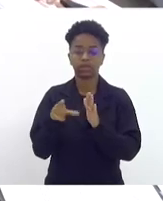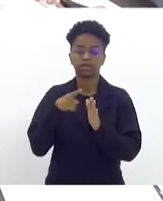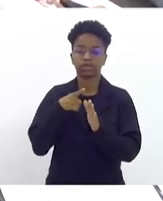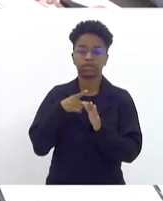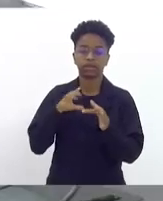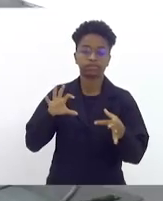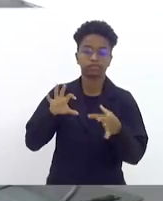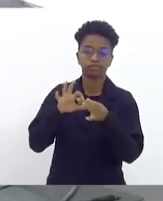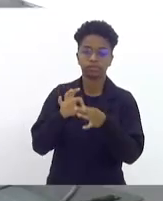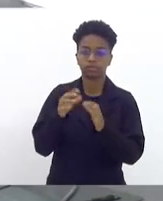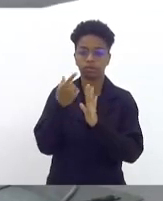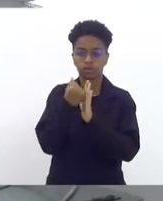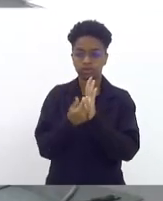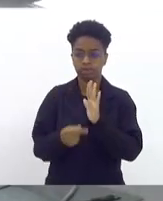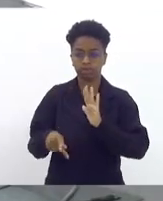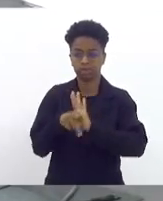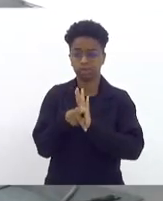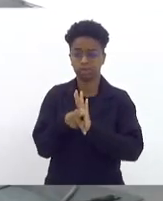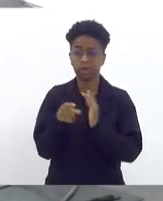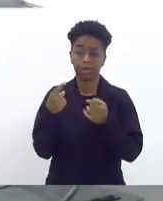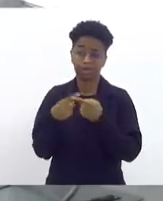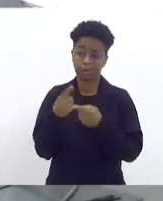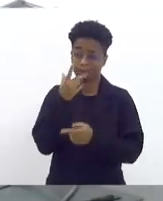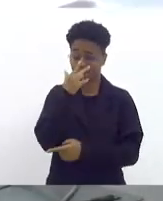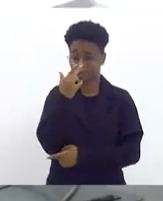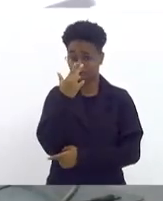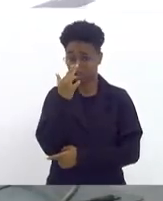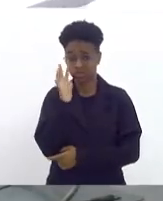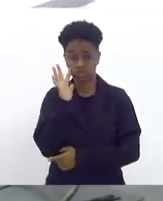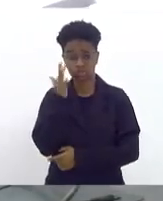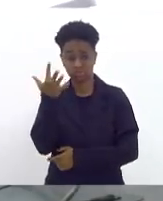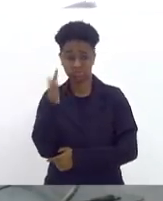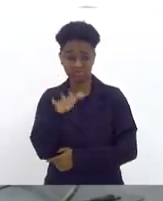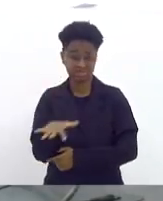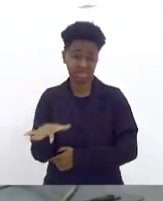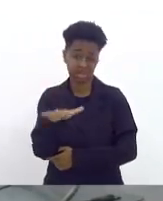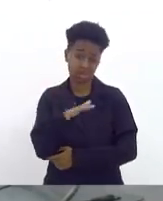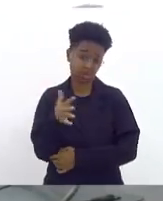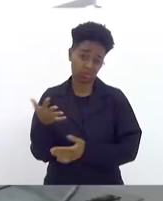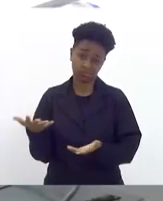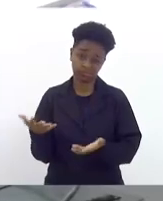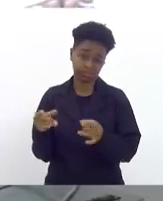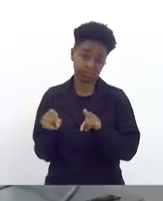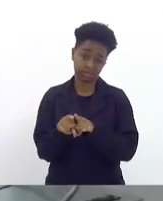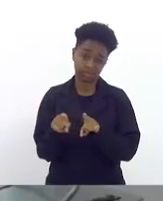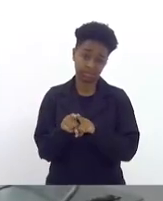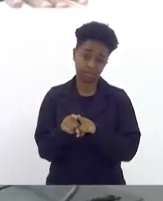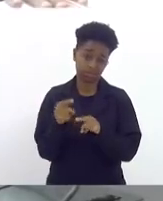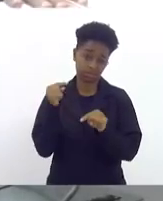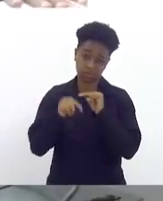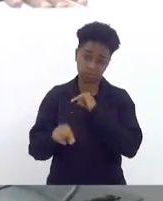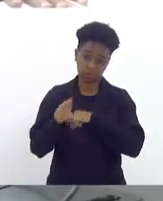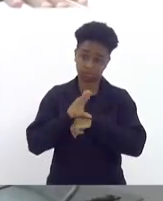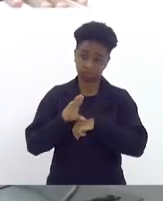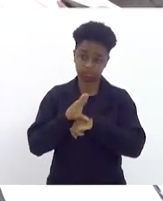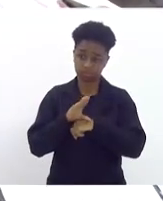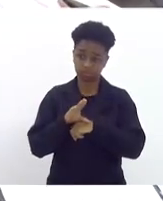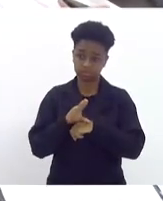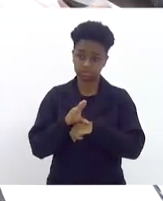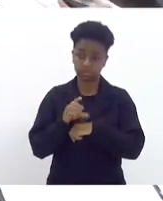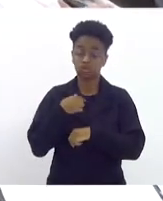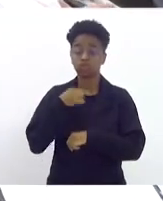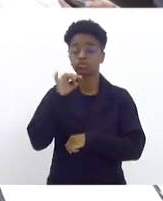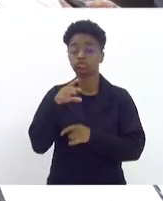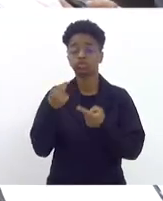orçamentárias próprias é porque me parece uma uma solução genérica totalmente também inconstitucional não não não não só tô